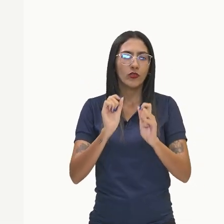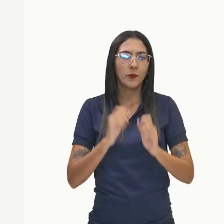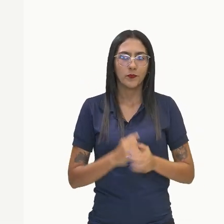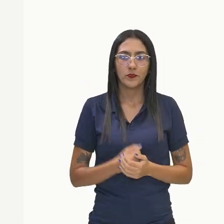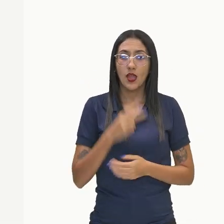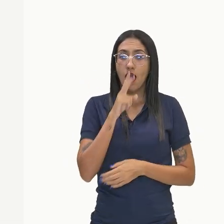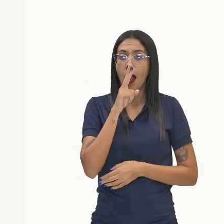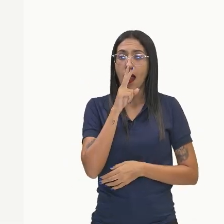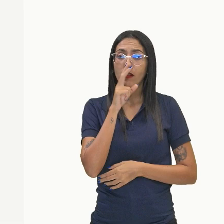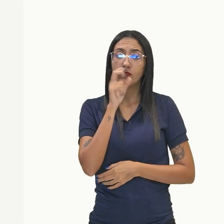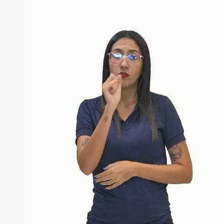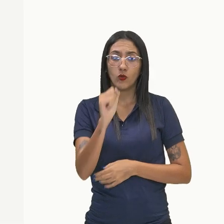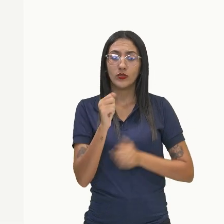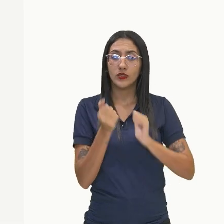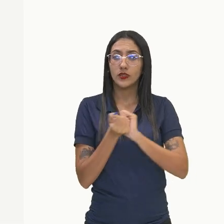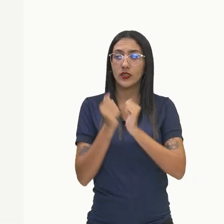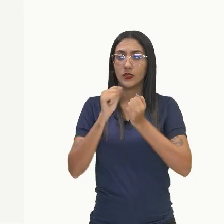força